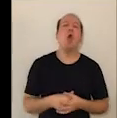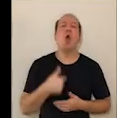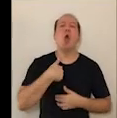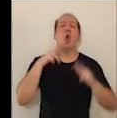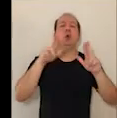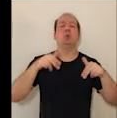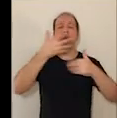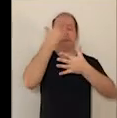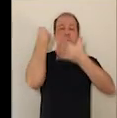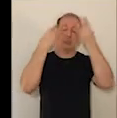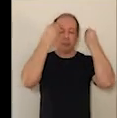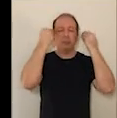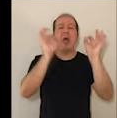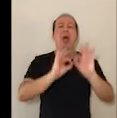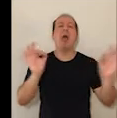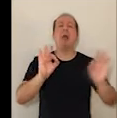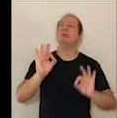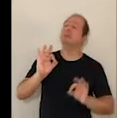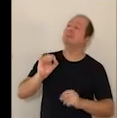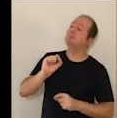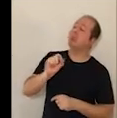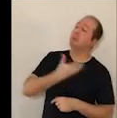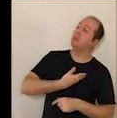Eu nunca esqueço nada, meu querido.